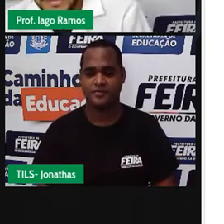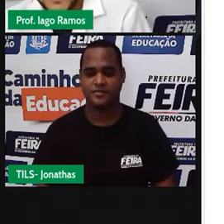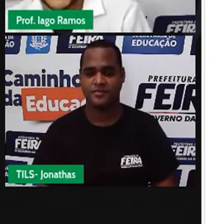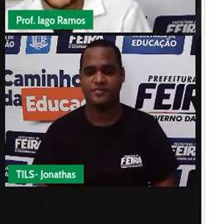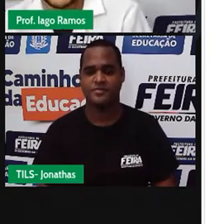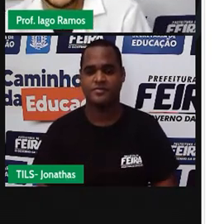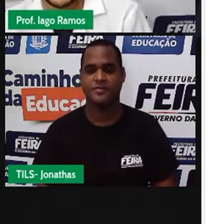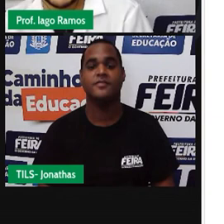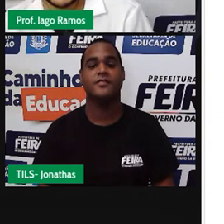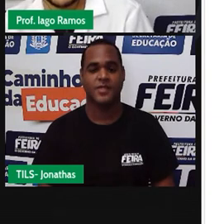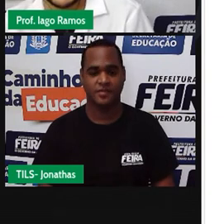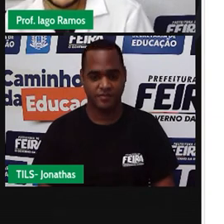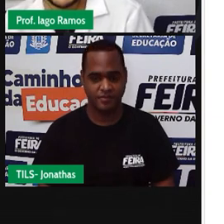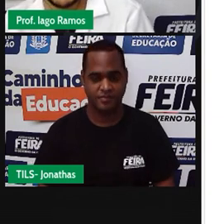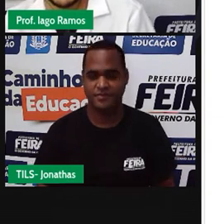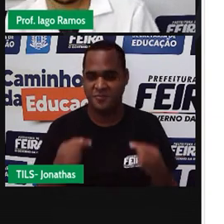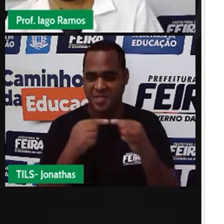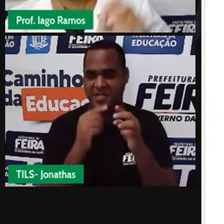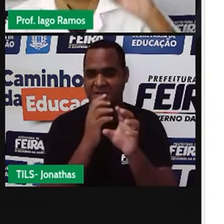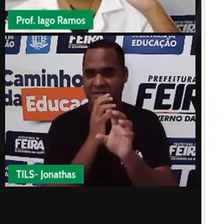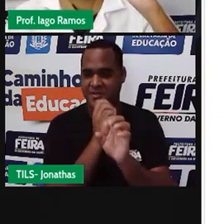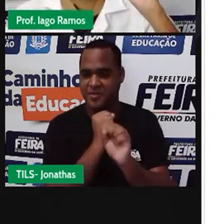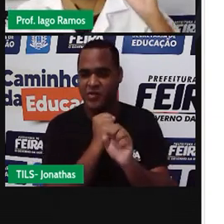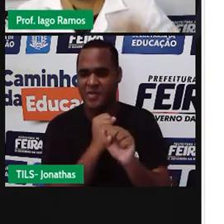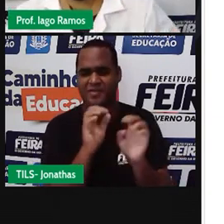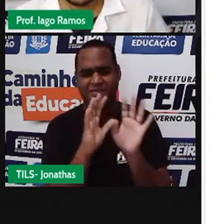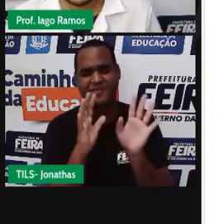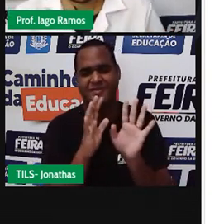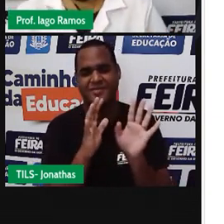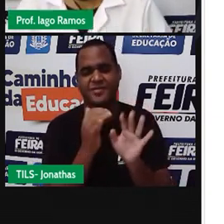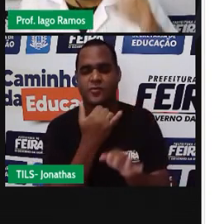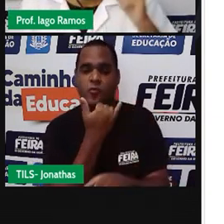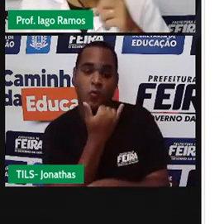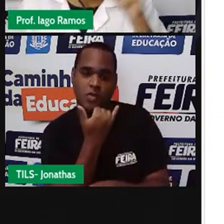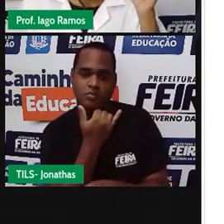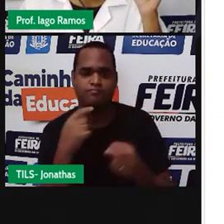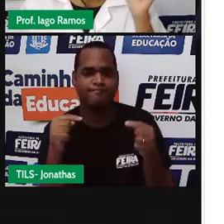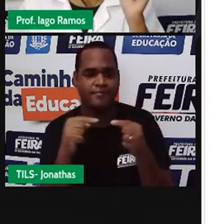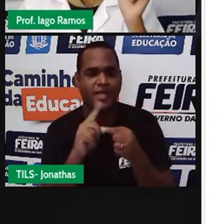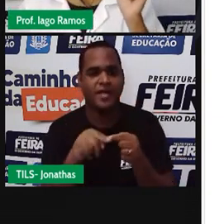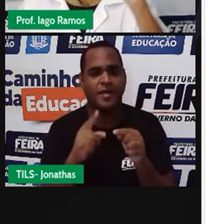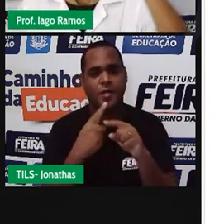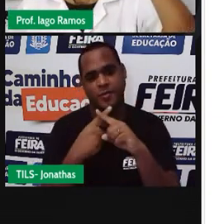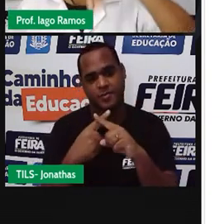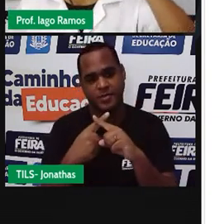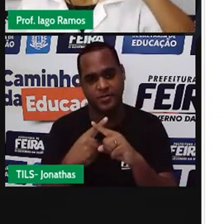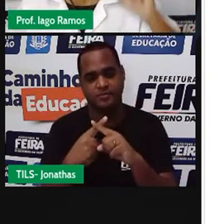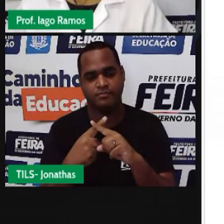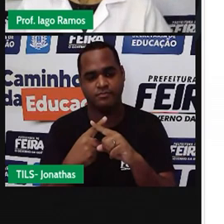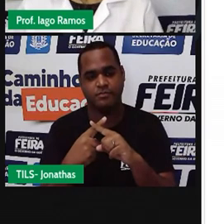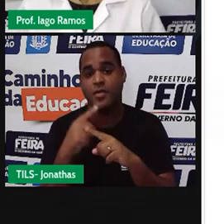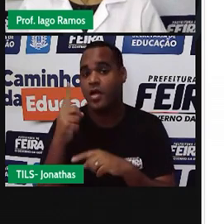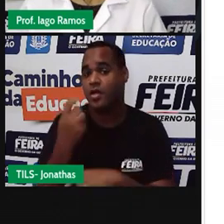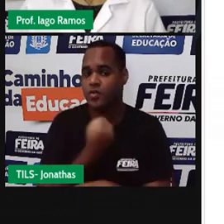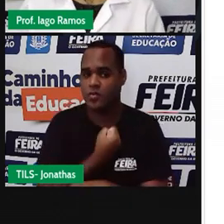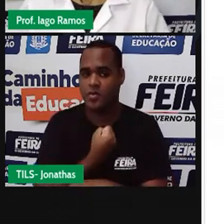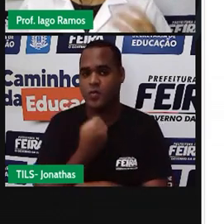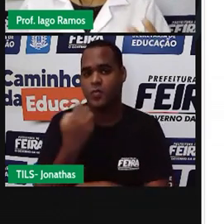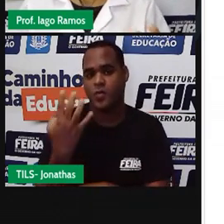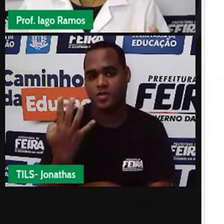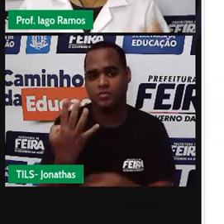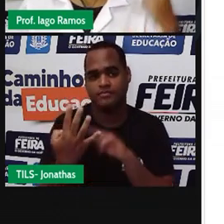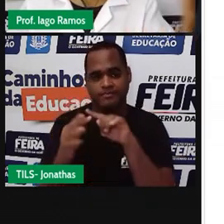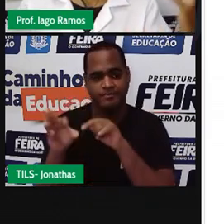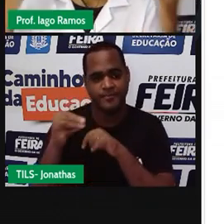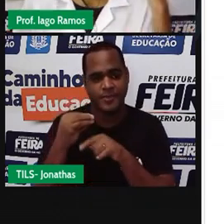e aliás uma soma não me desculpa uma multiplicação o número dois está dizendo pede o número 4 que tá